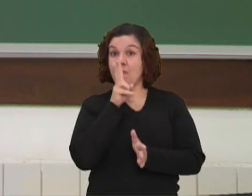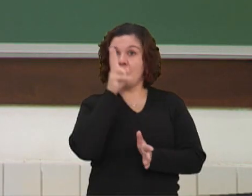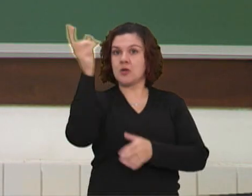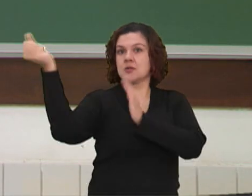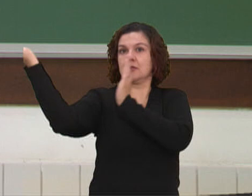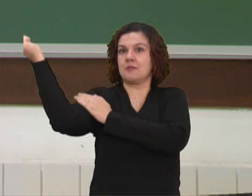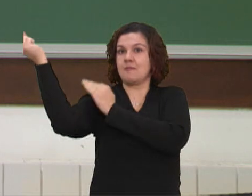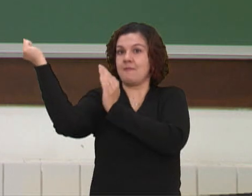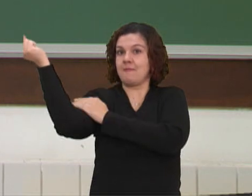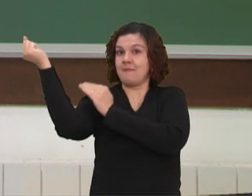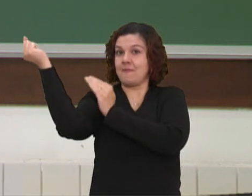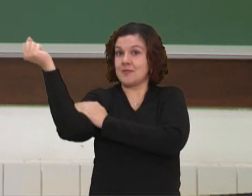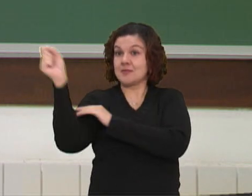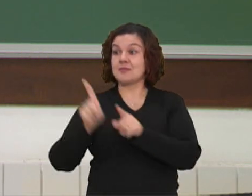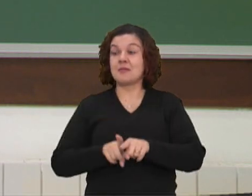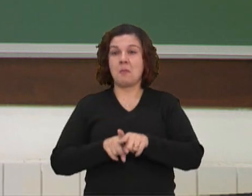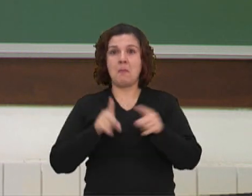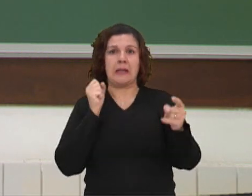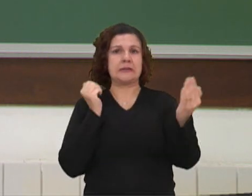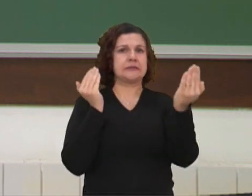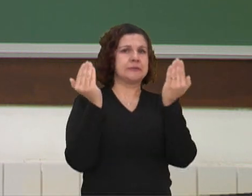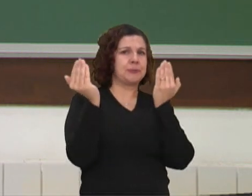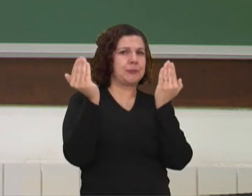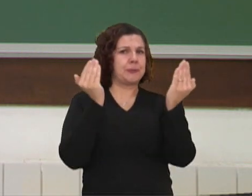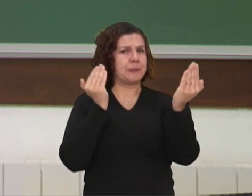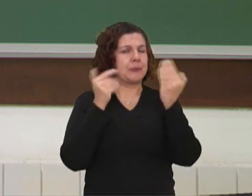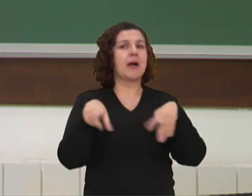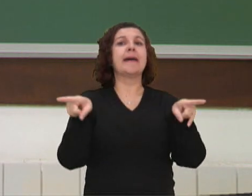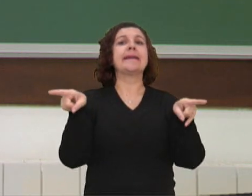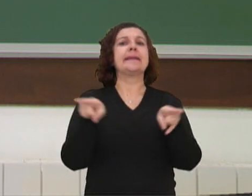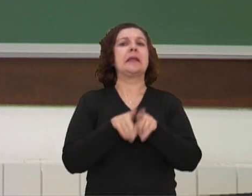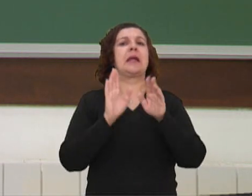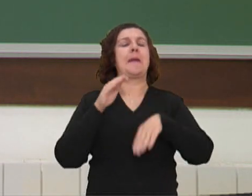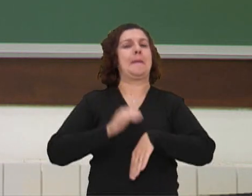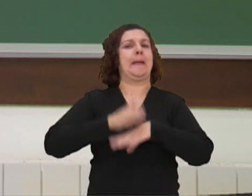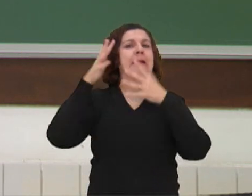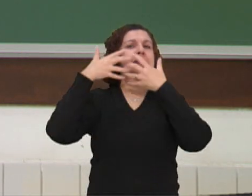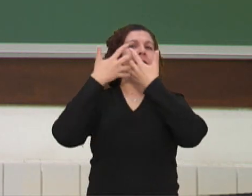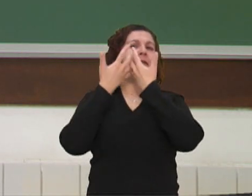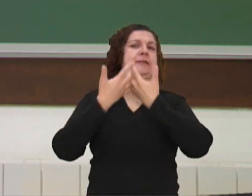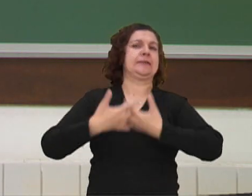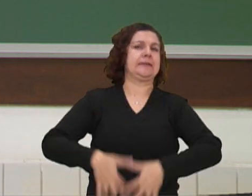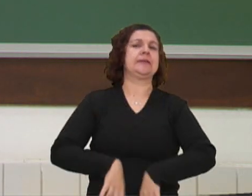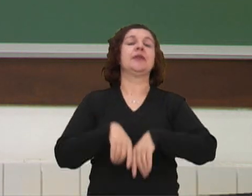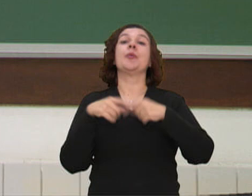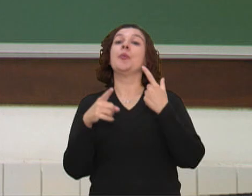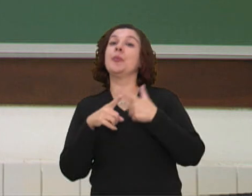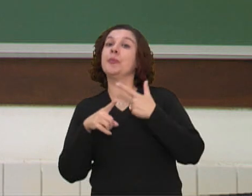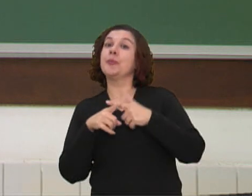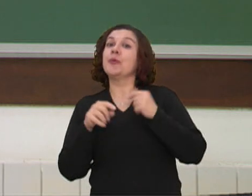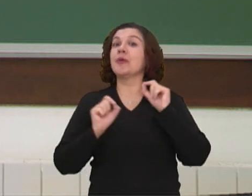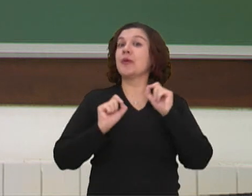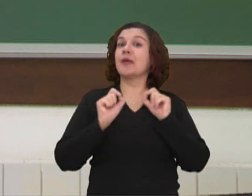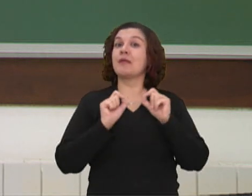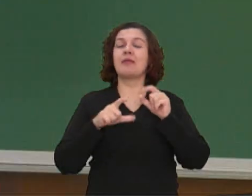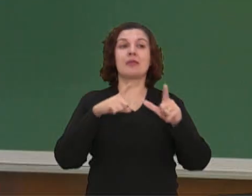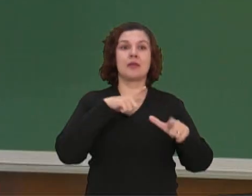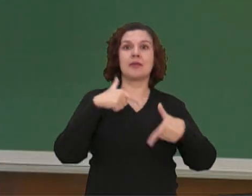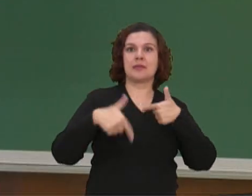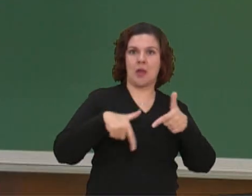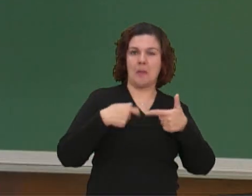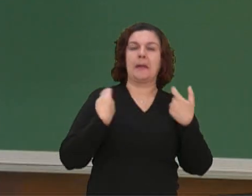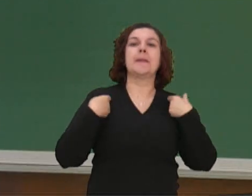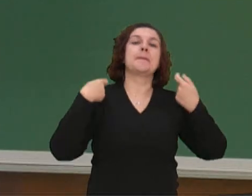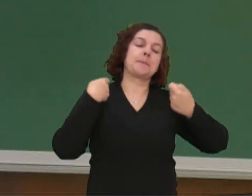física, mas se a gente analisar, ele é muito mais complexo. Por quê? Porque existem trabalhos que exigem